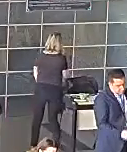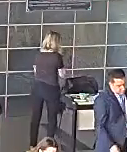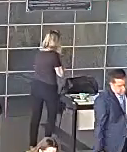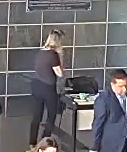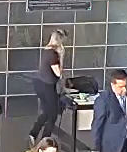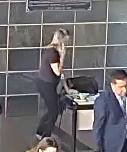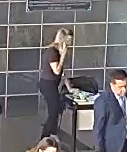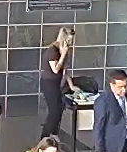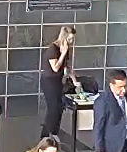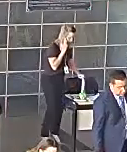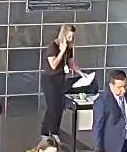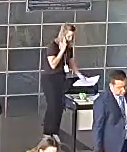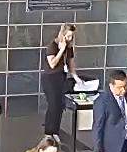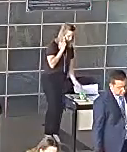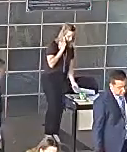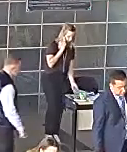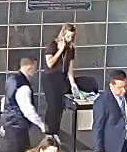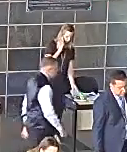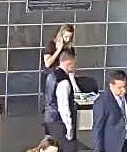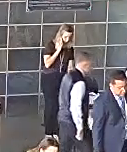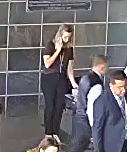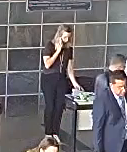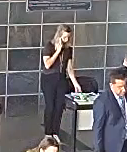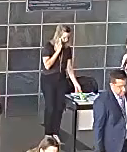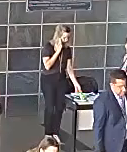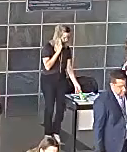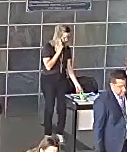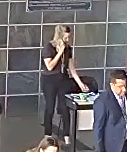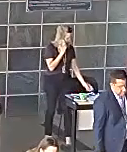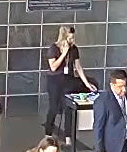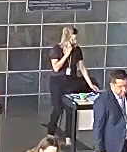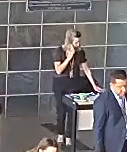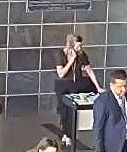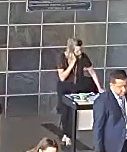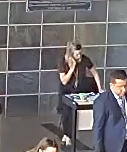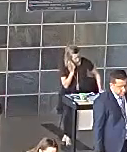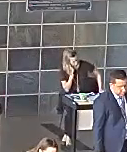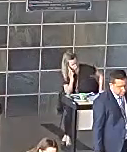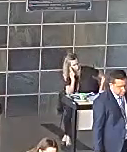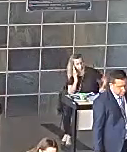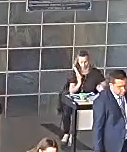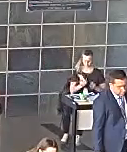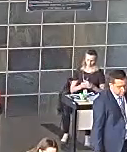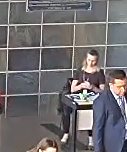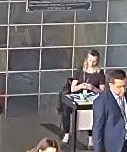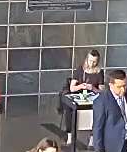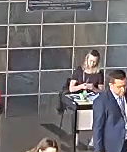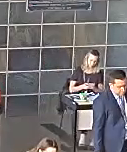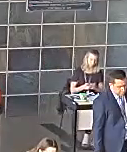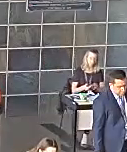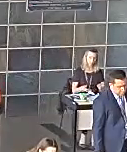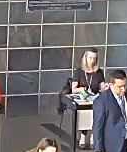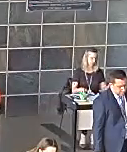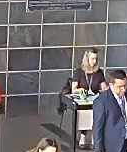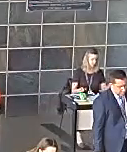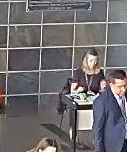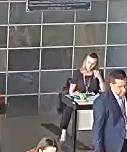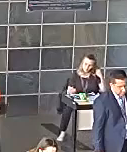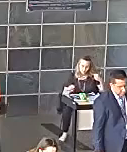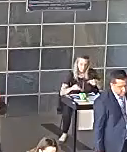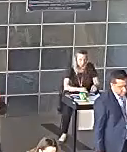aprovada e solicita sua subscrição. Esta reunião se destina a realizar